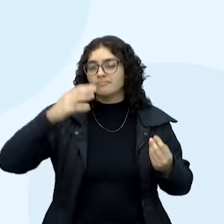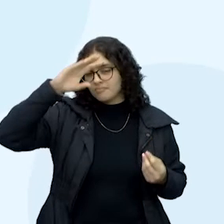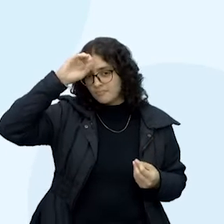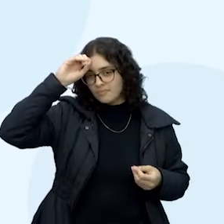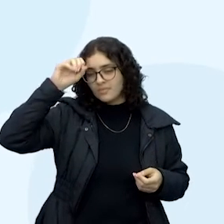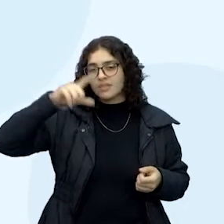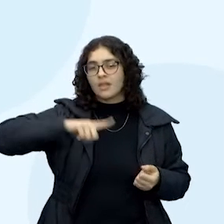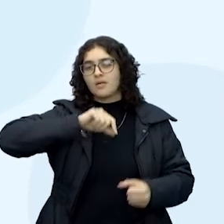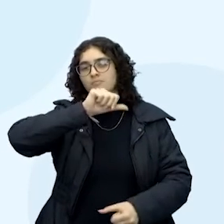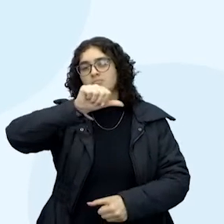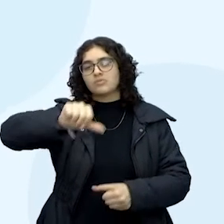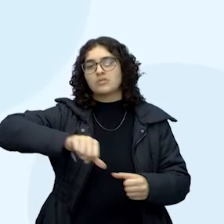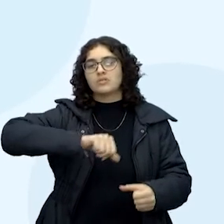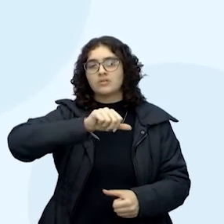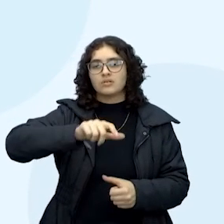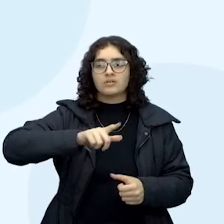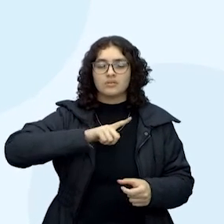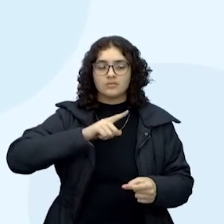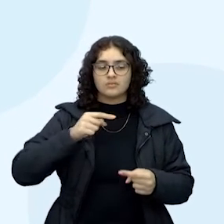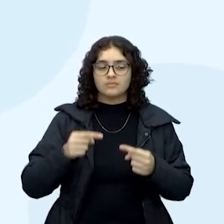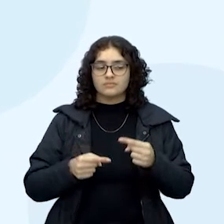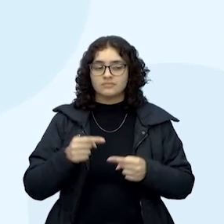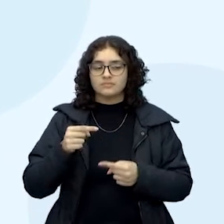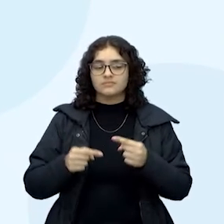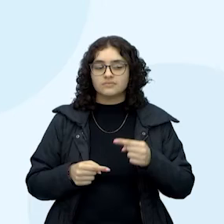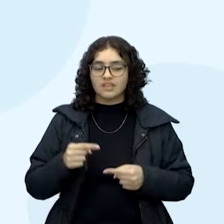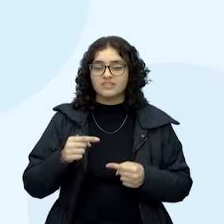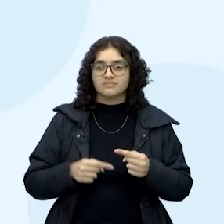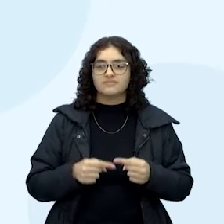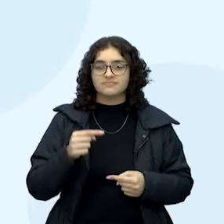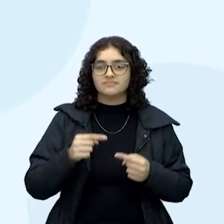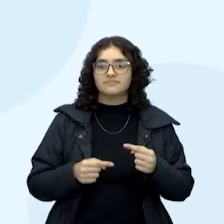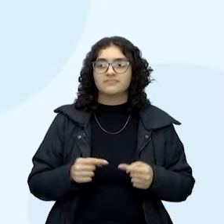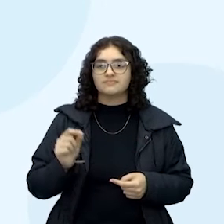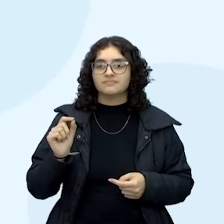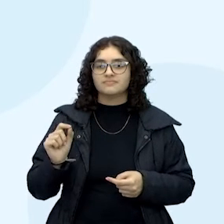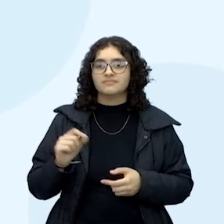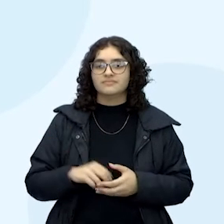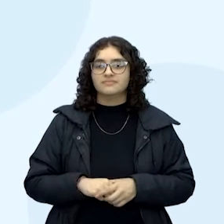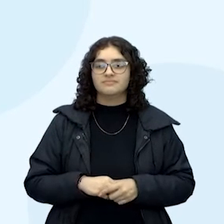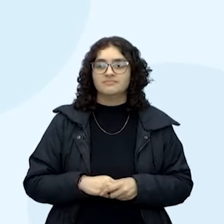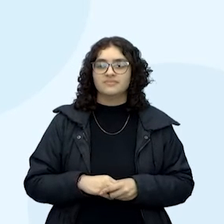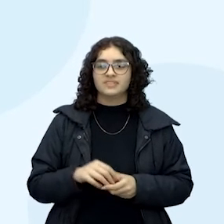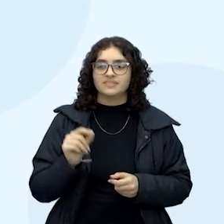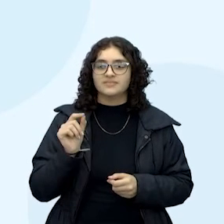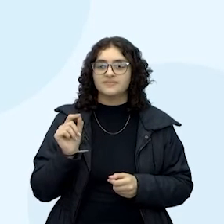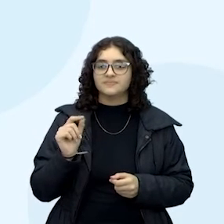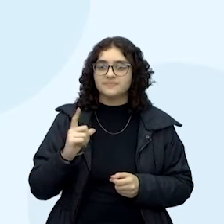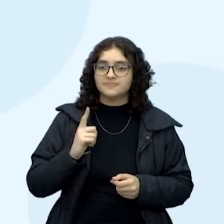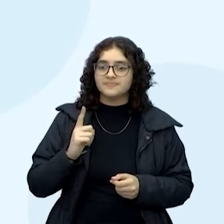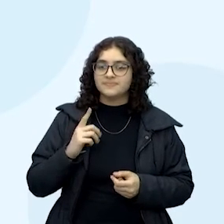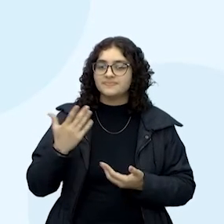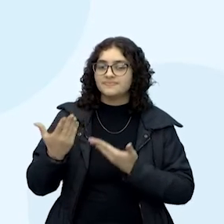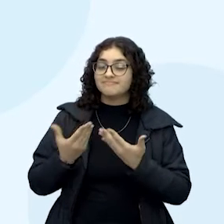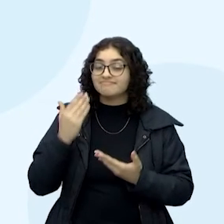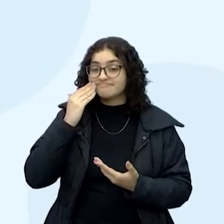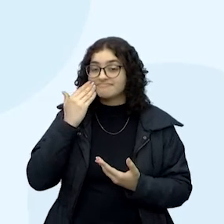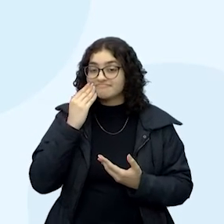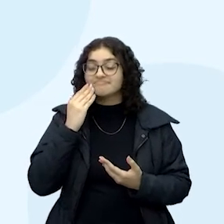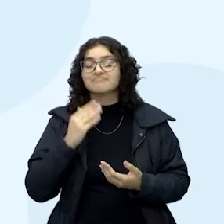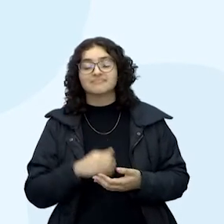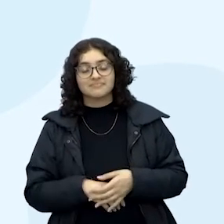sobre a transição de regimes políticos no Brasil, para a gente entender um pouco dessas formas de governo. E, por fim,